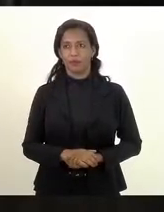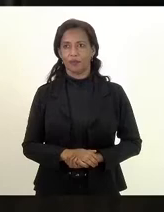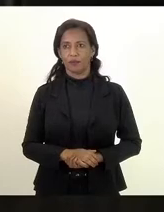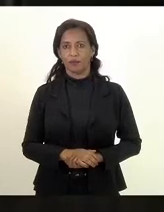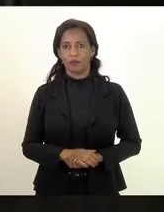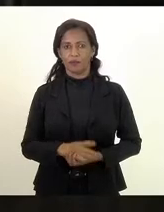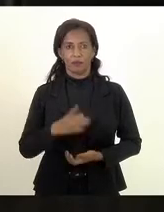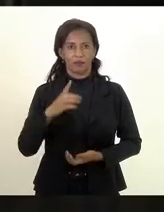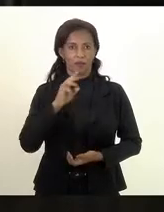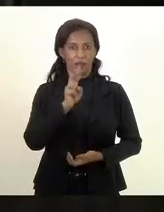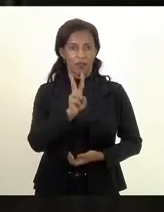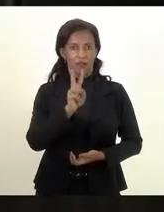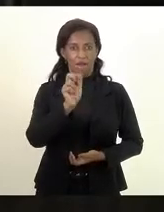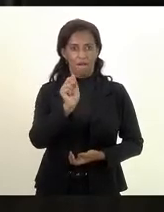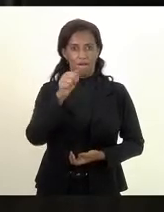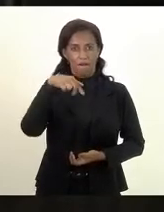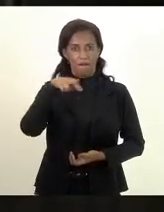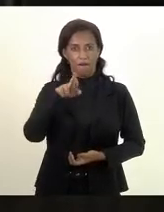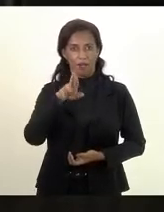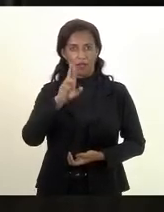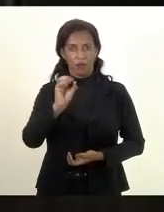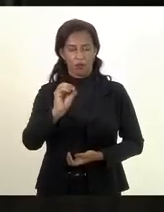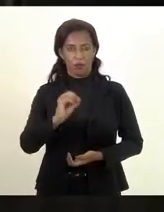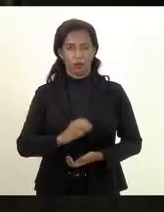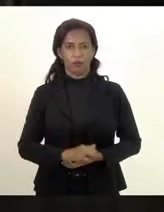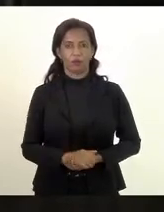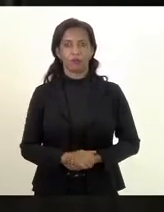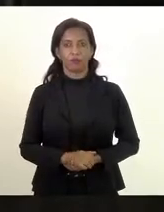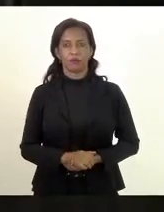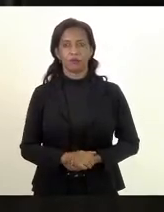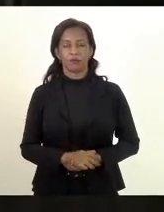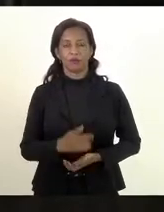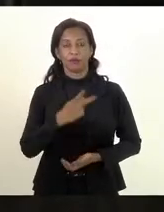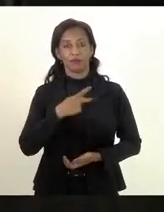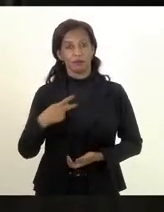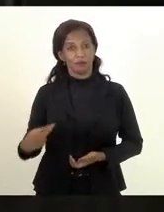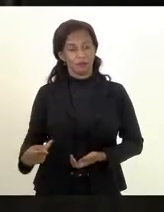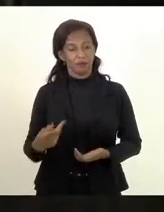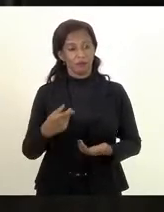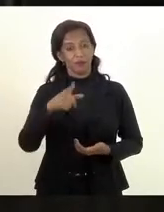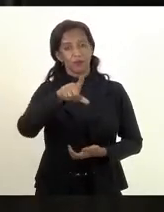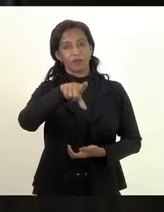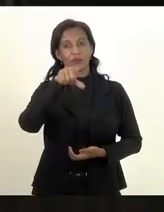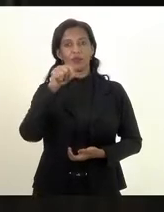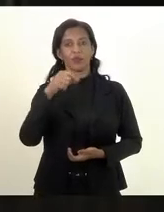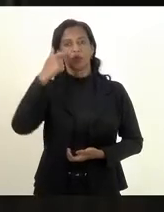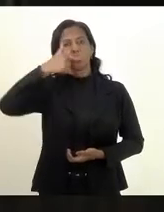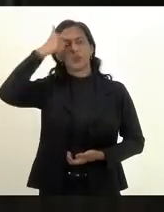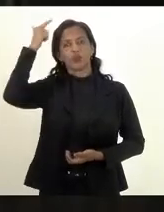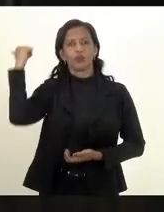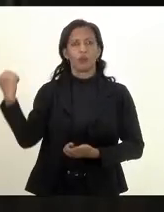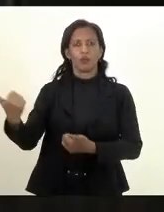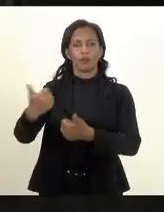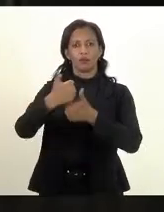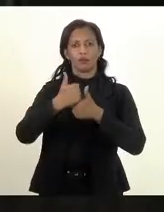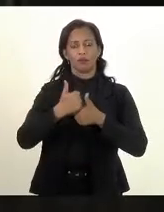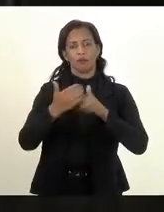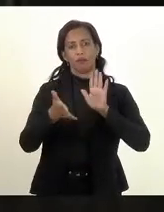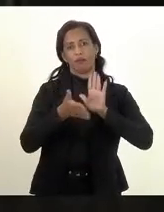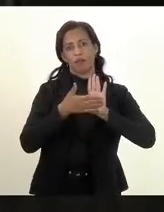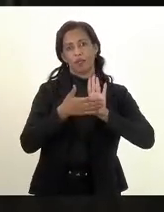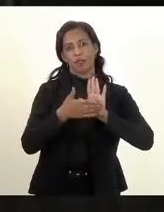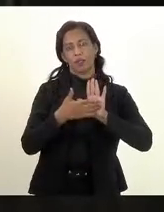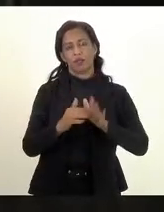deputado Vandro Família, a presidência designa o deputado Luiz Paulo para emitir e parecer